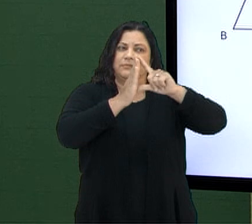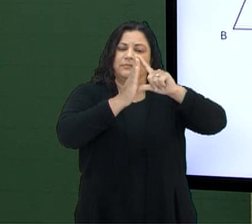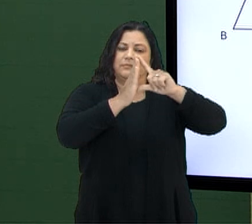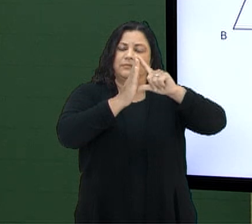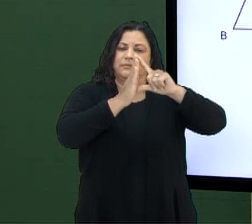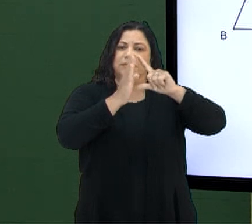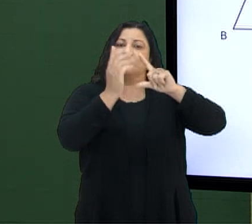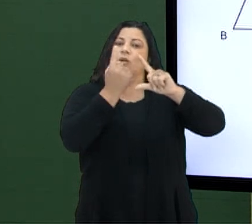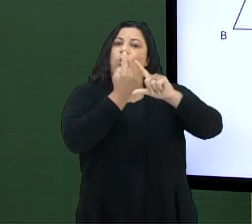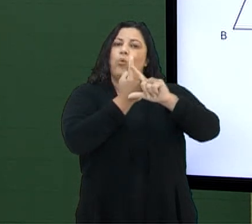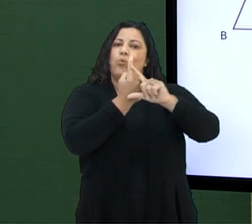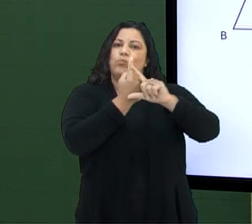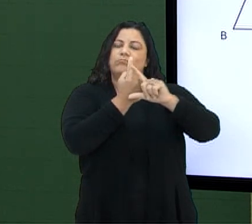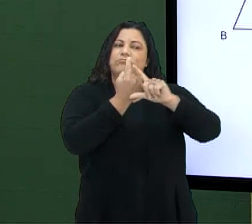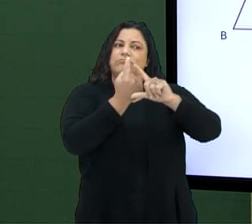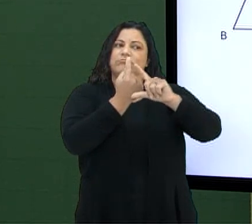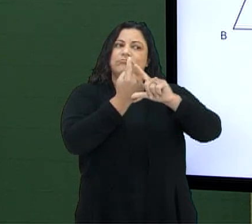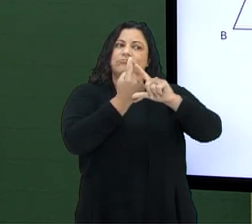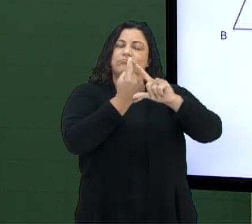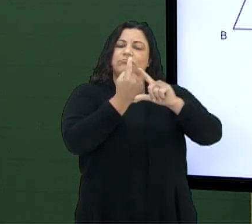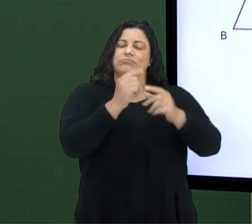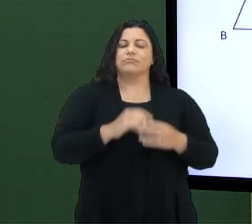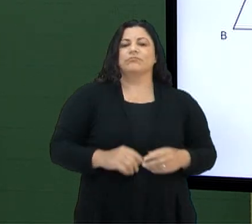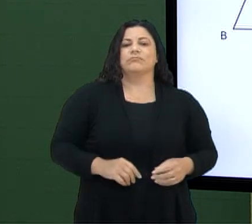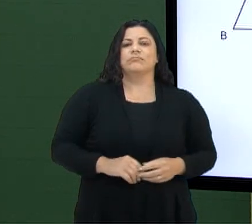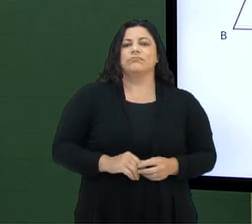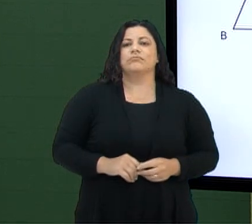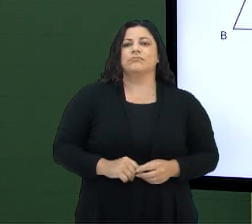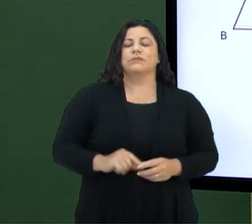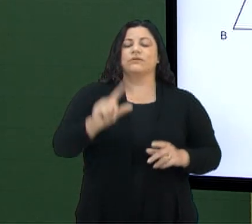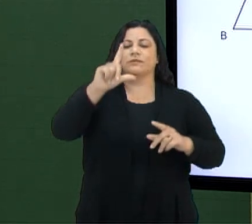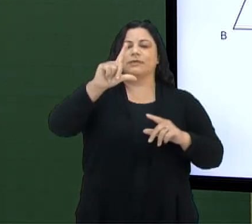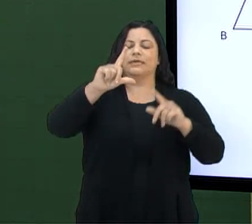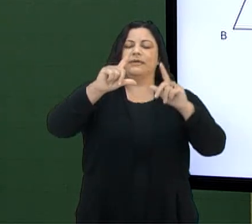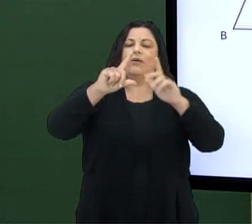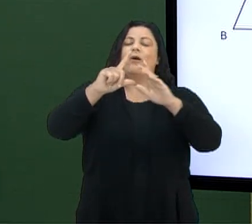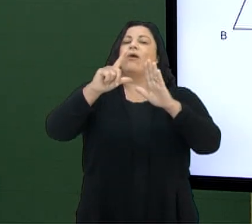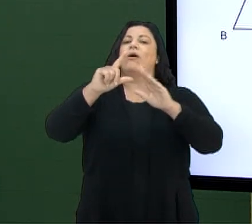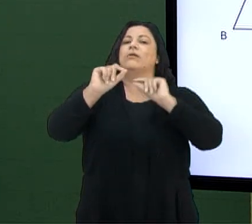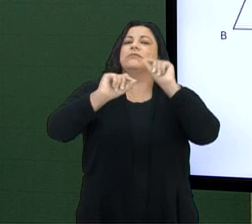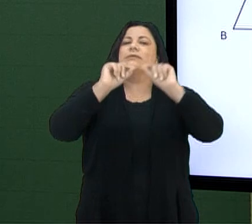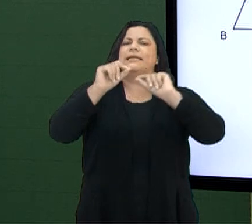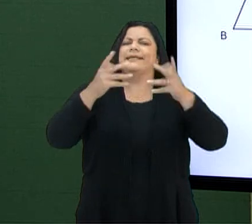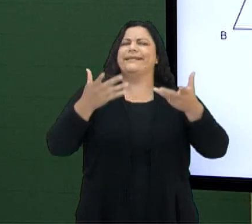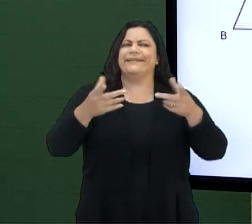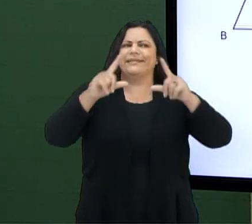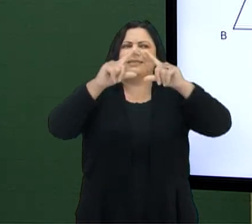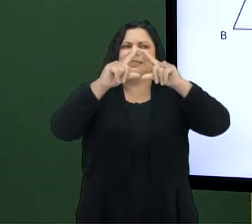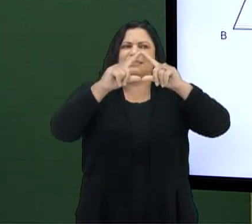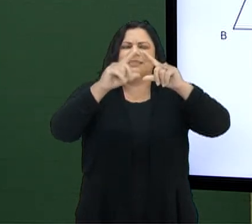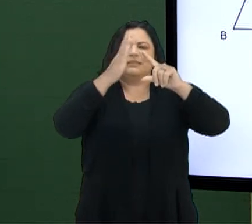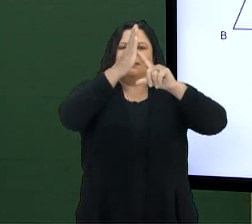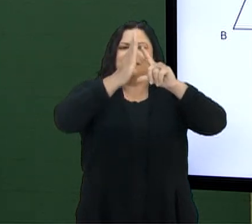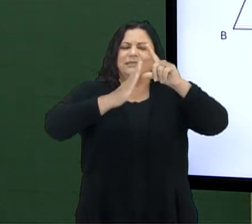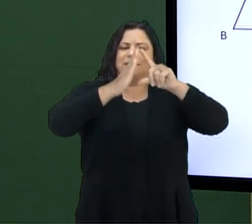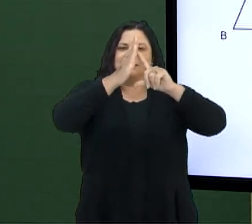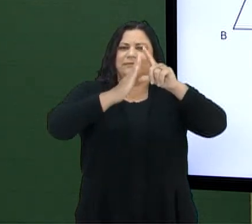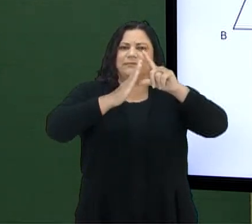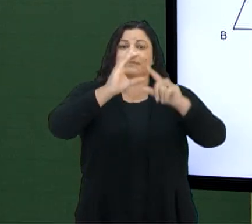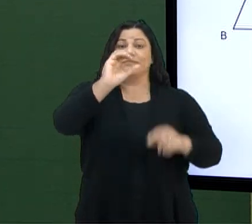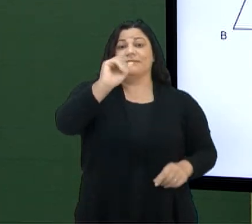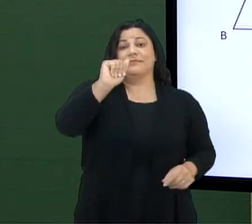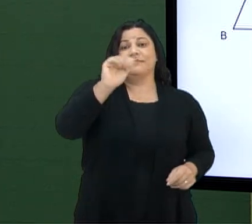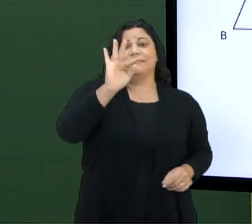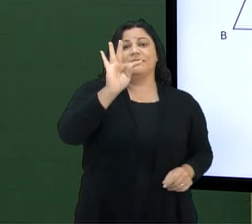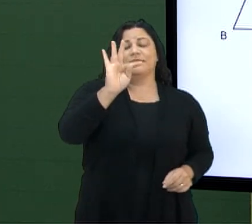1, ok? Então, eu tenho aqui um triângulo onde o lado desse cateto mede 1. Esse cateto aqui